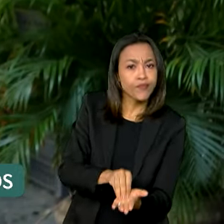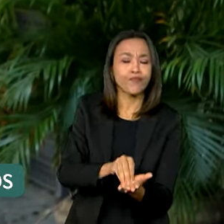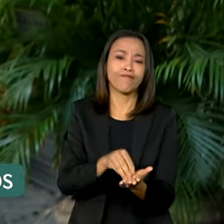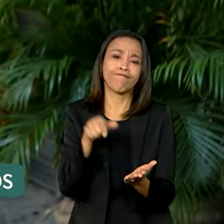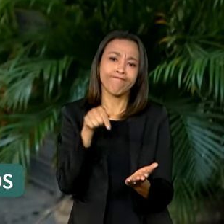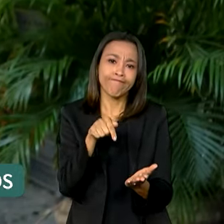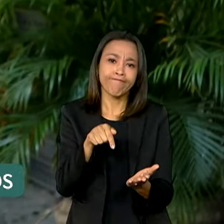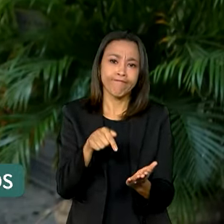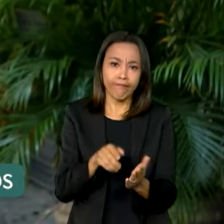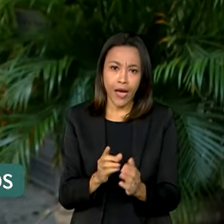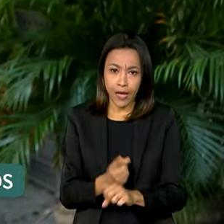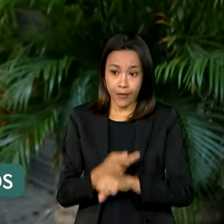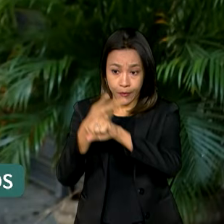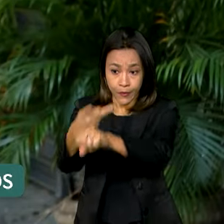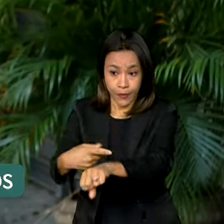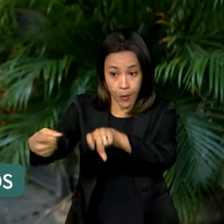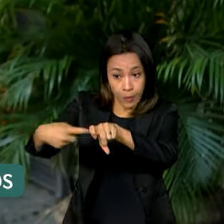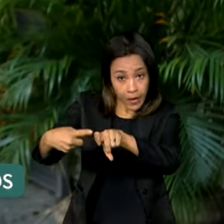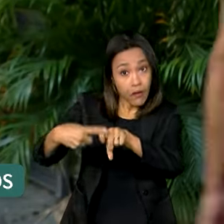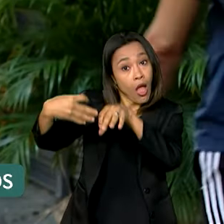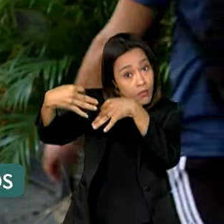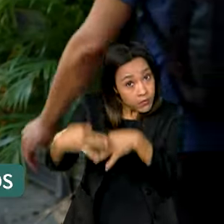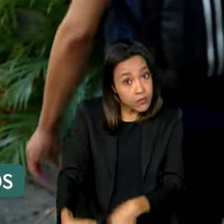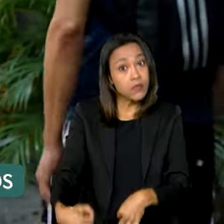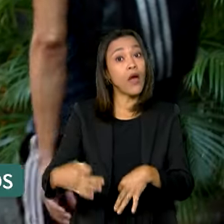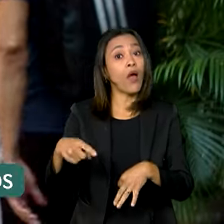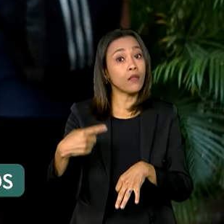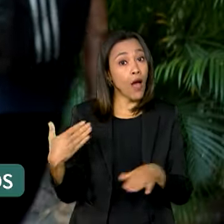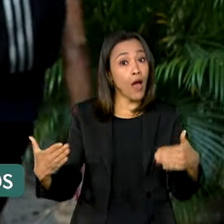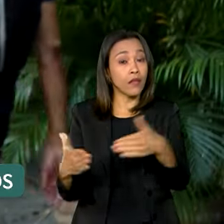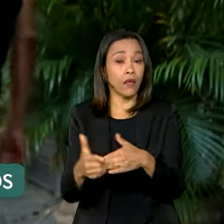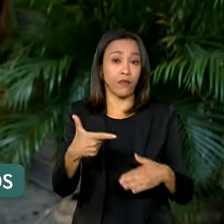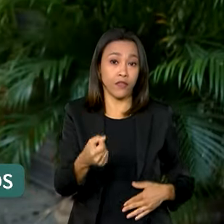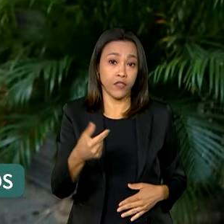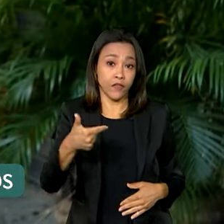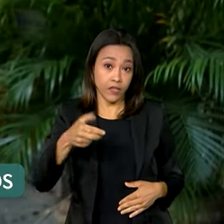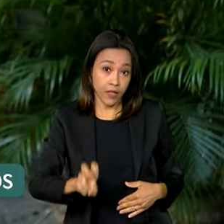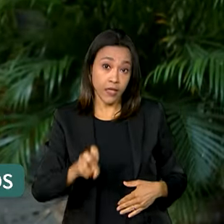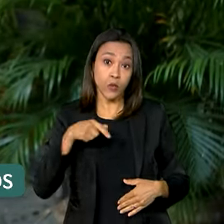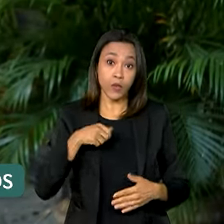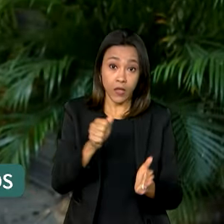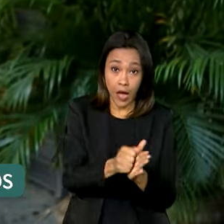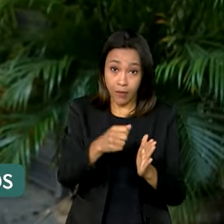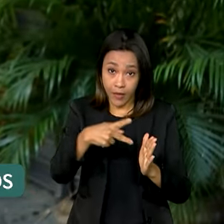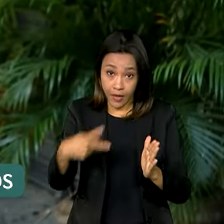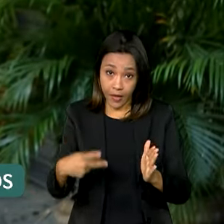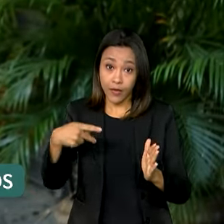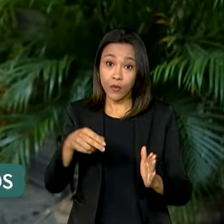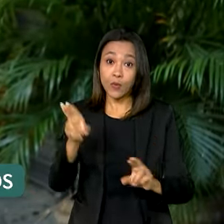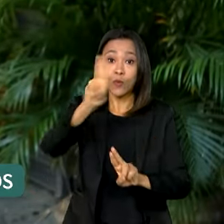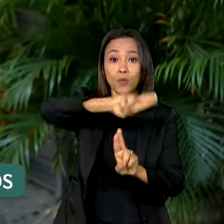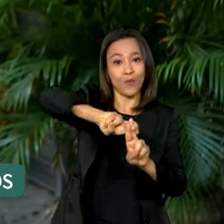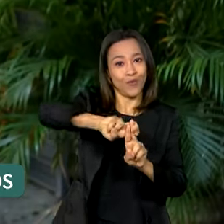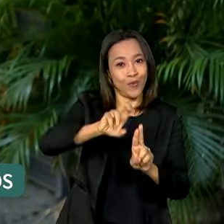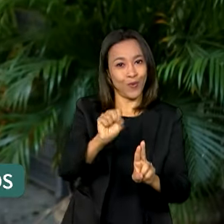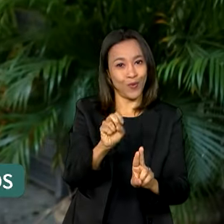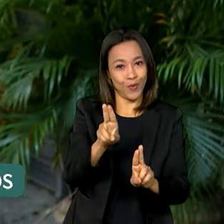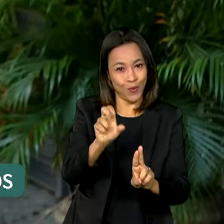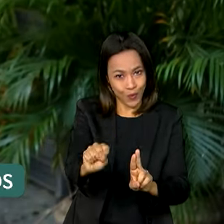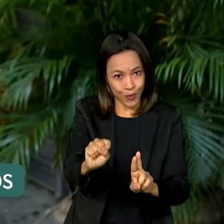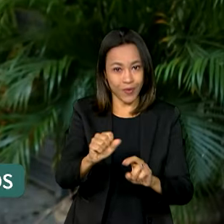online vai se tornar uma realidade até 2025 pelo aplicativo Meu SUS Digital. A previsão também